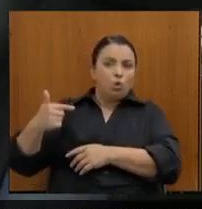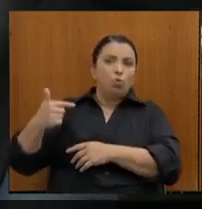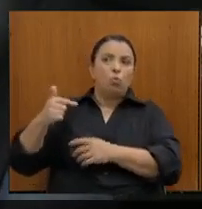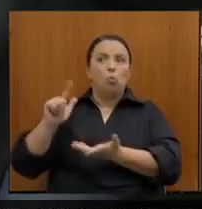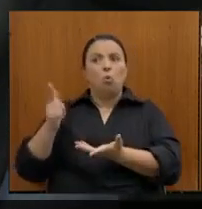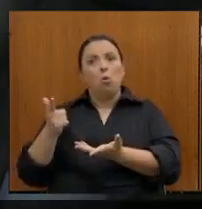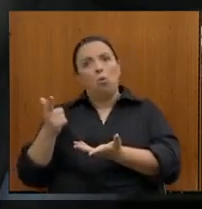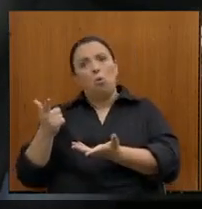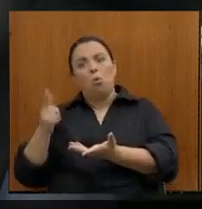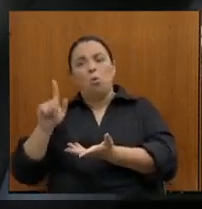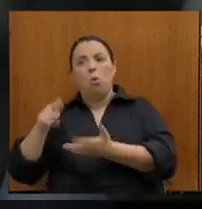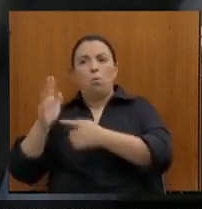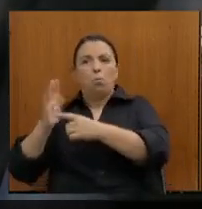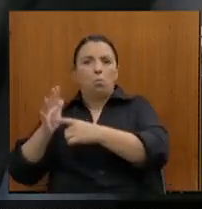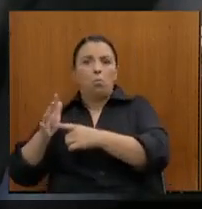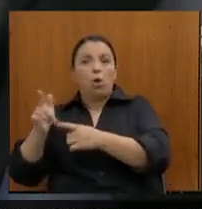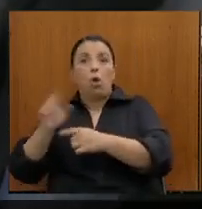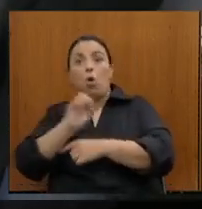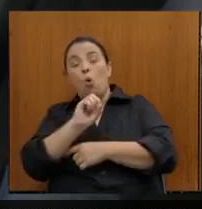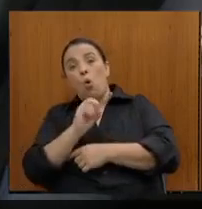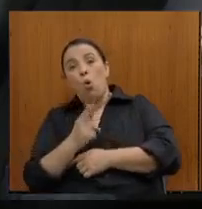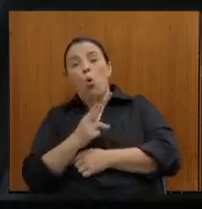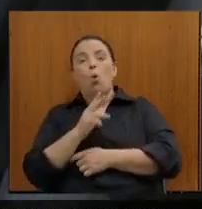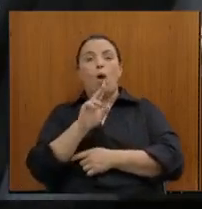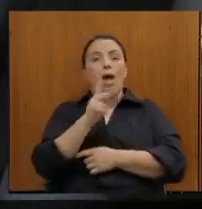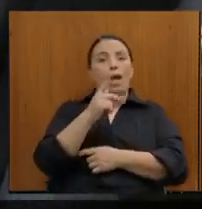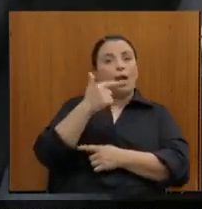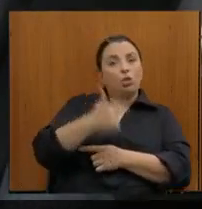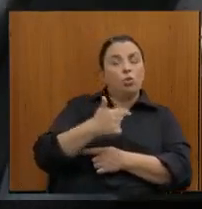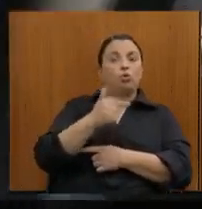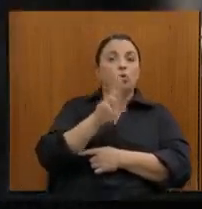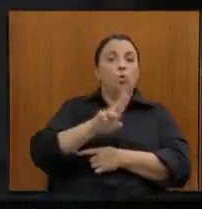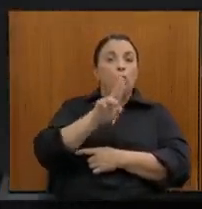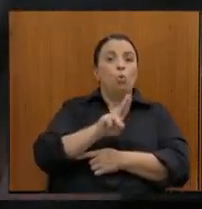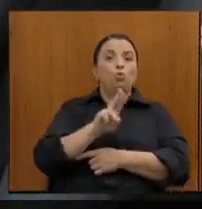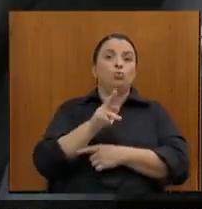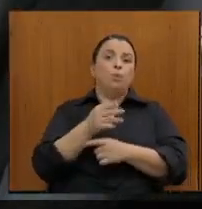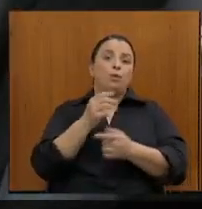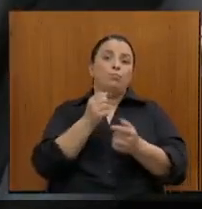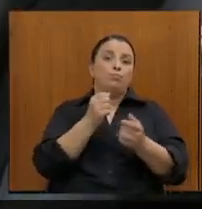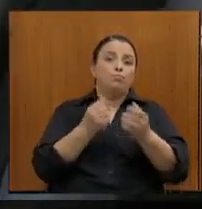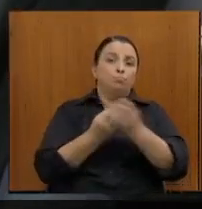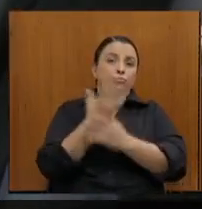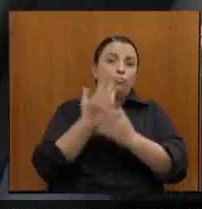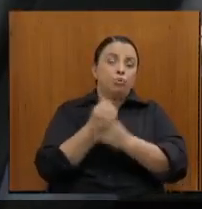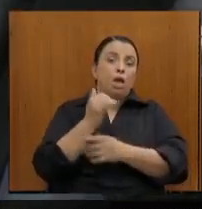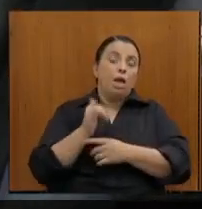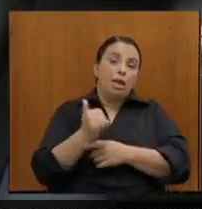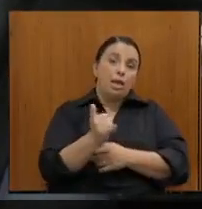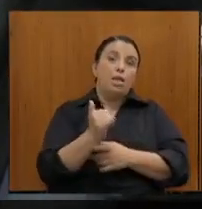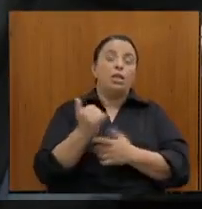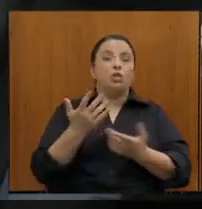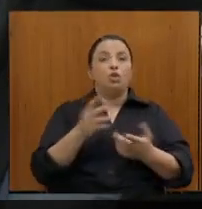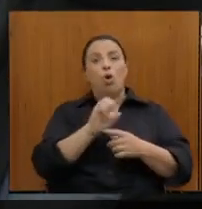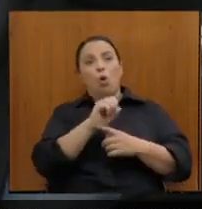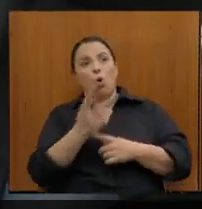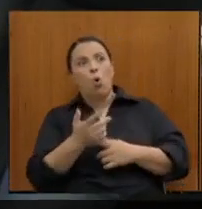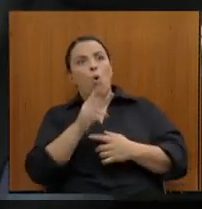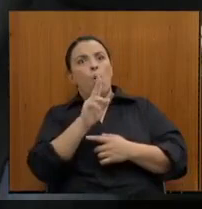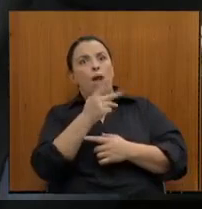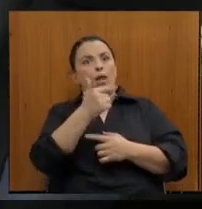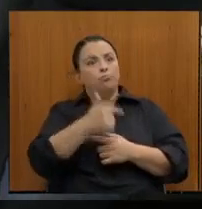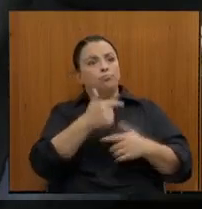reformadores seja no seu uso para geração de energia elétrica seja como meio de armazenamento